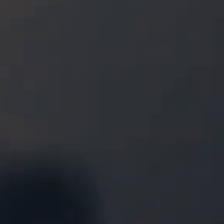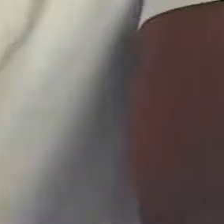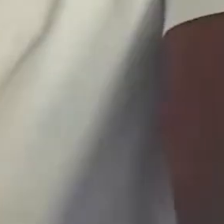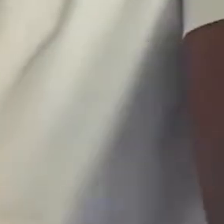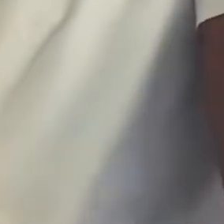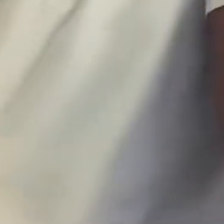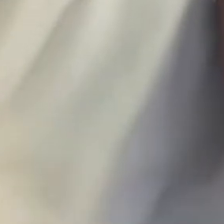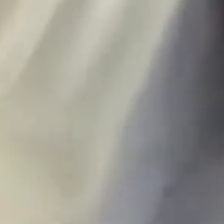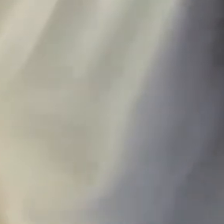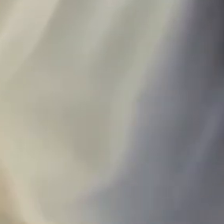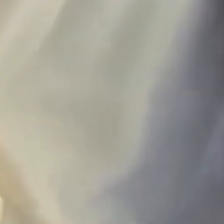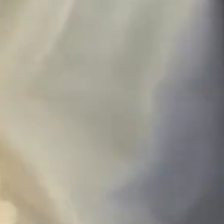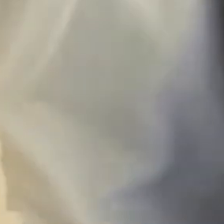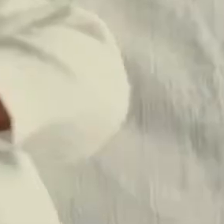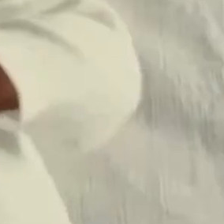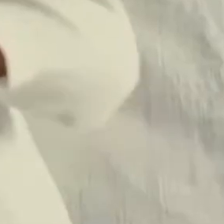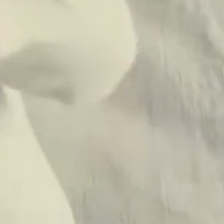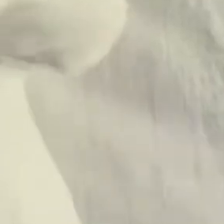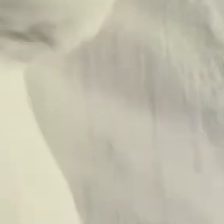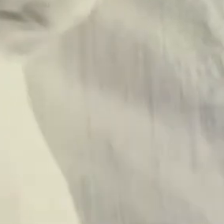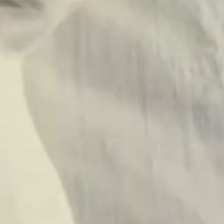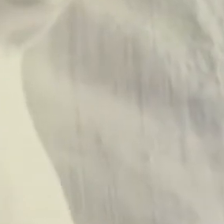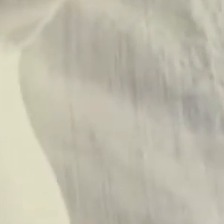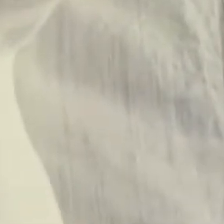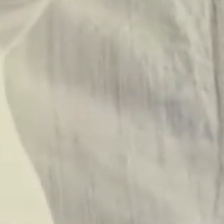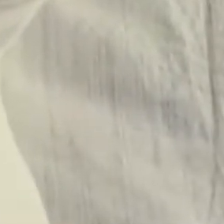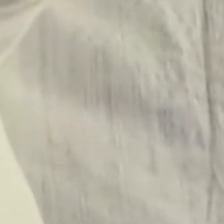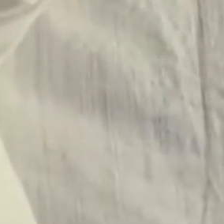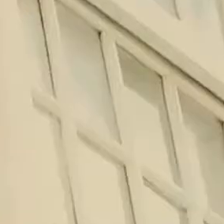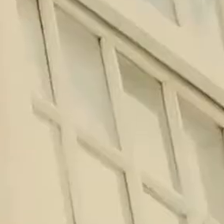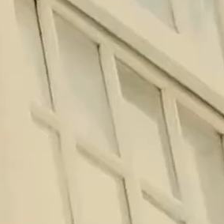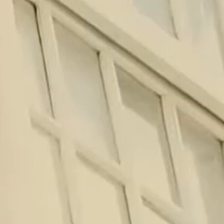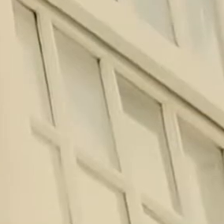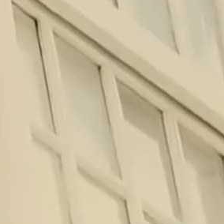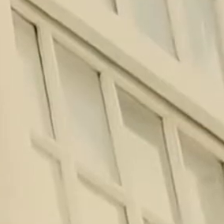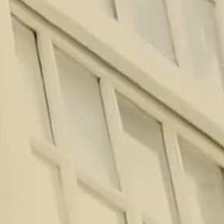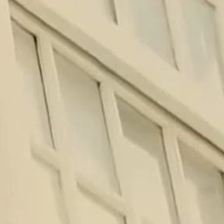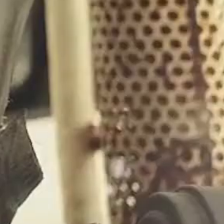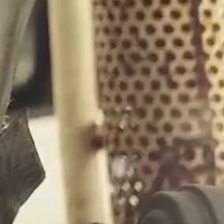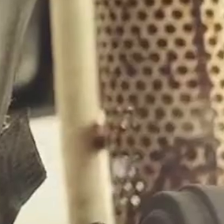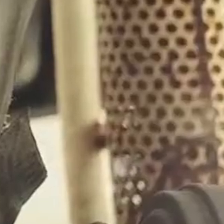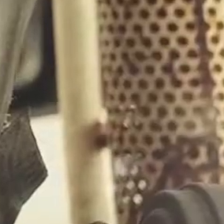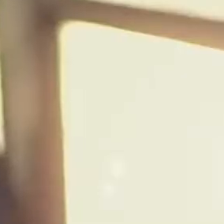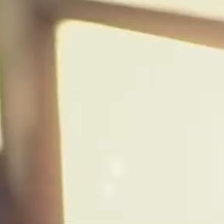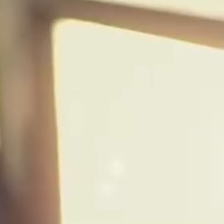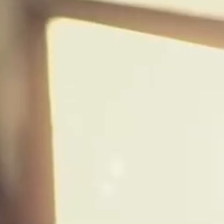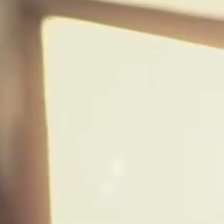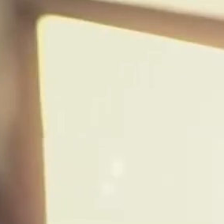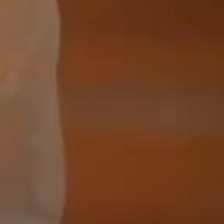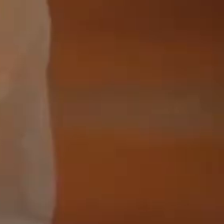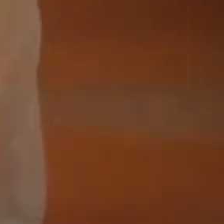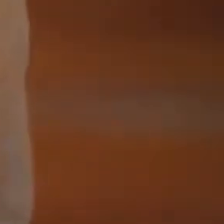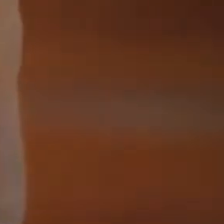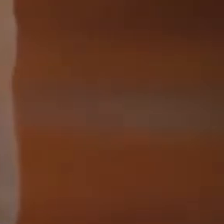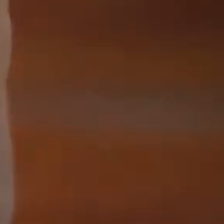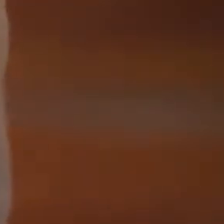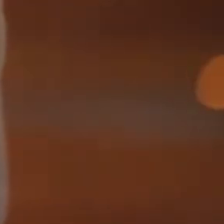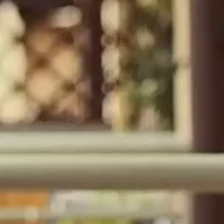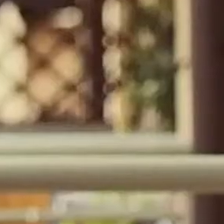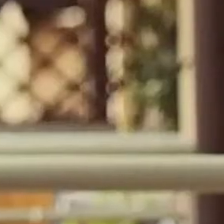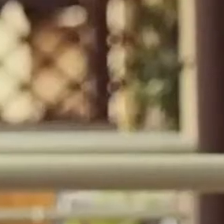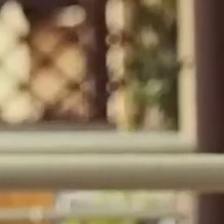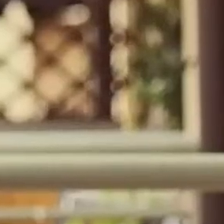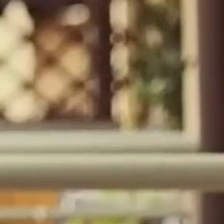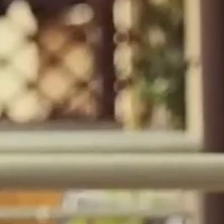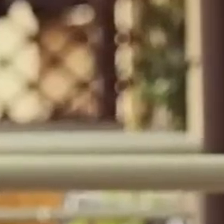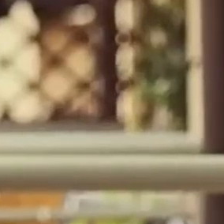agora. Diga que ama. Pergunte se está tudo bem. Olhe com carinho que mantém a cidade em segurança. Fique